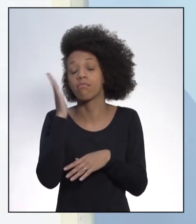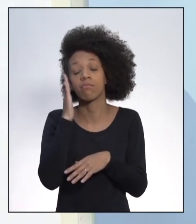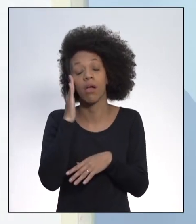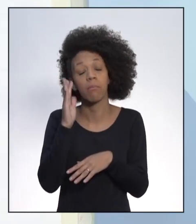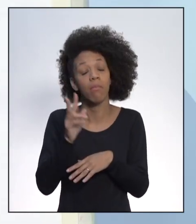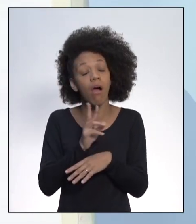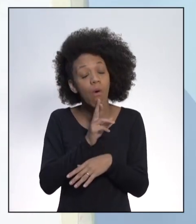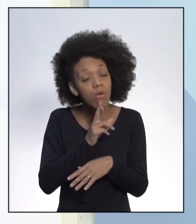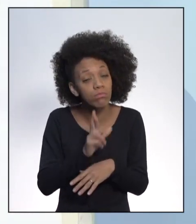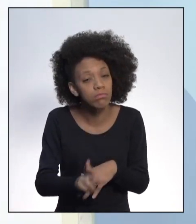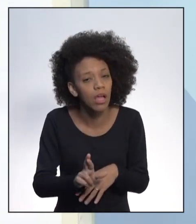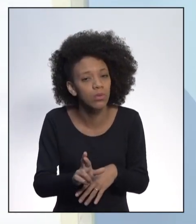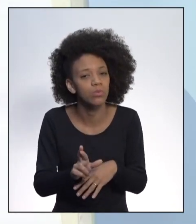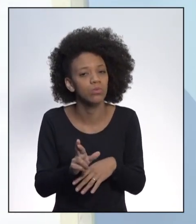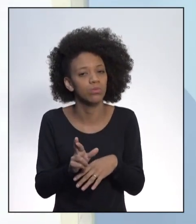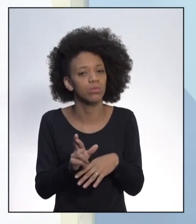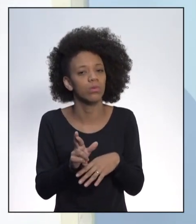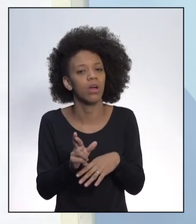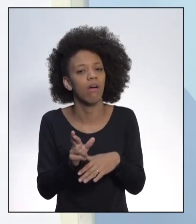entre